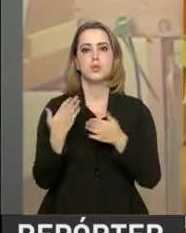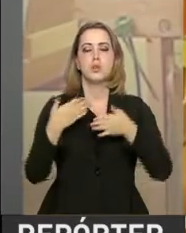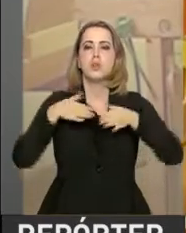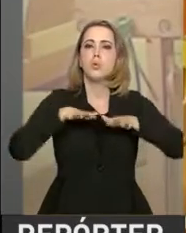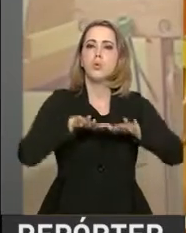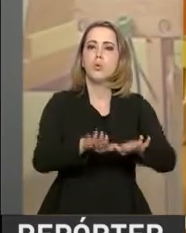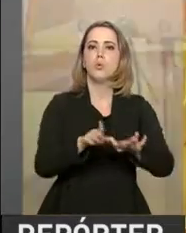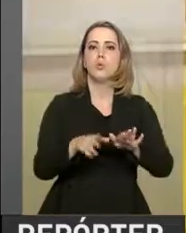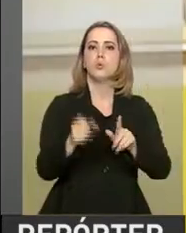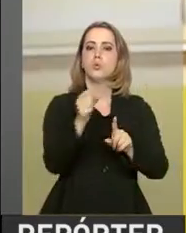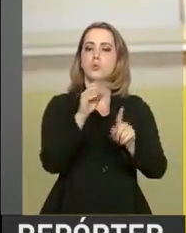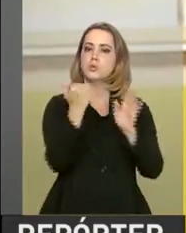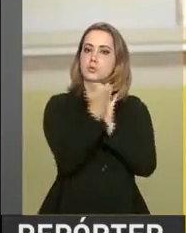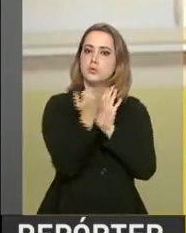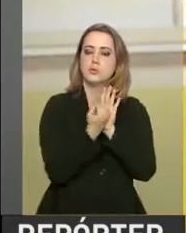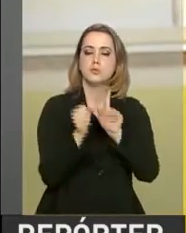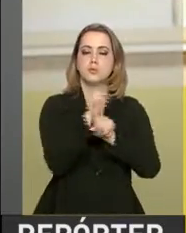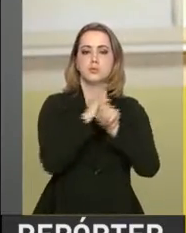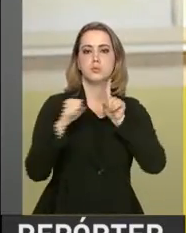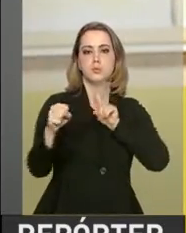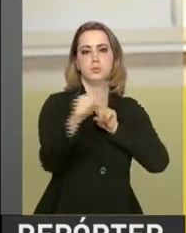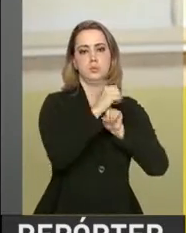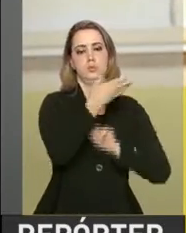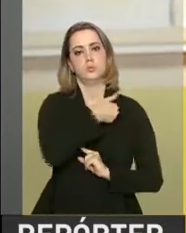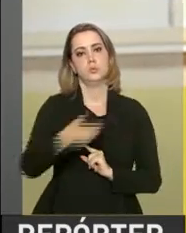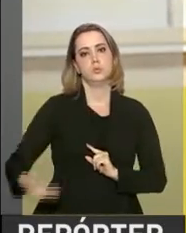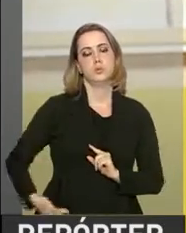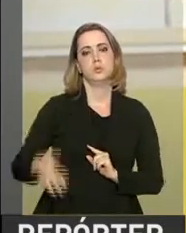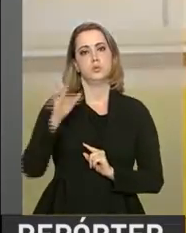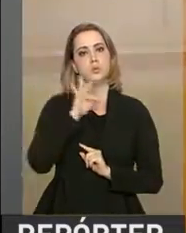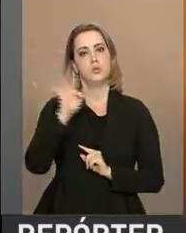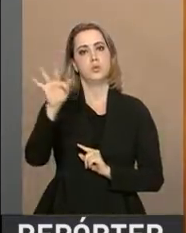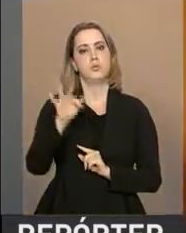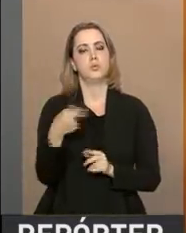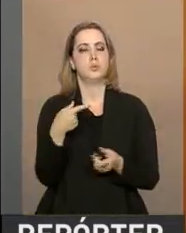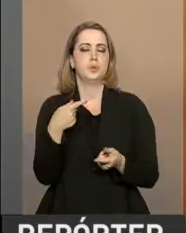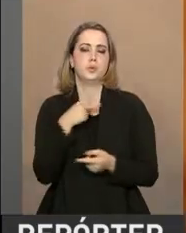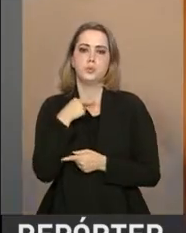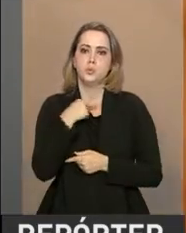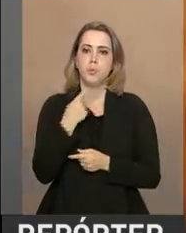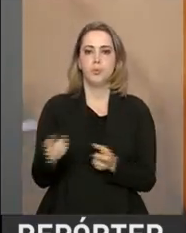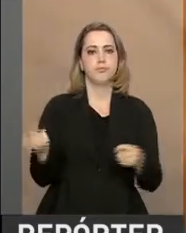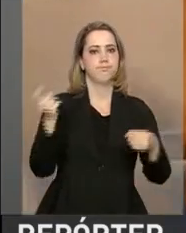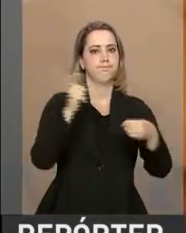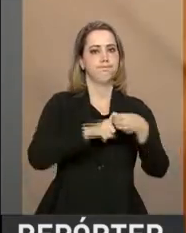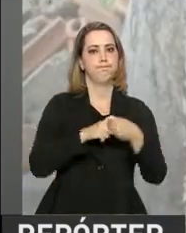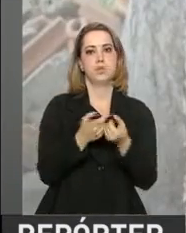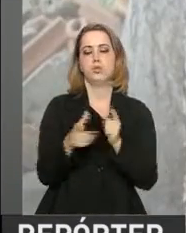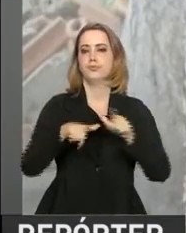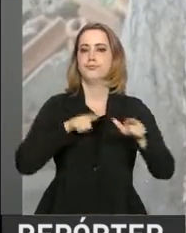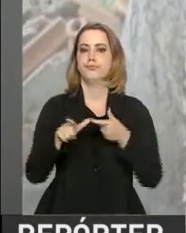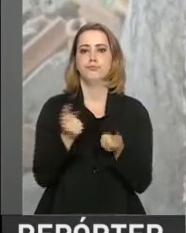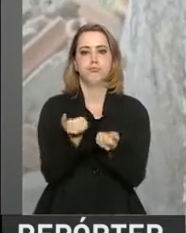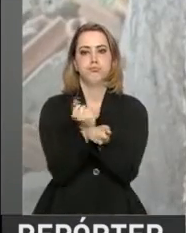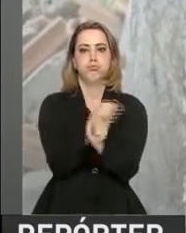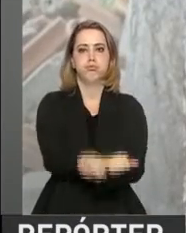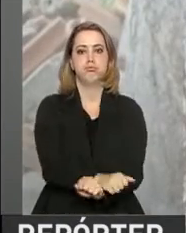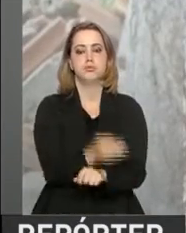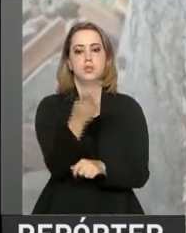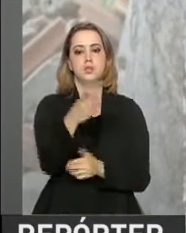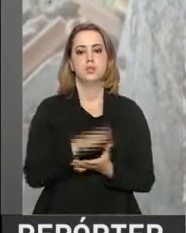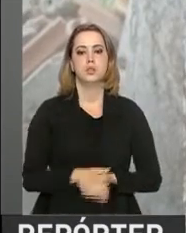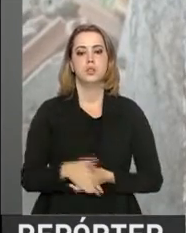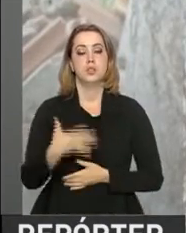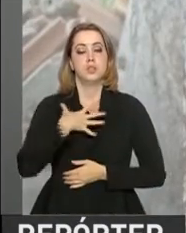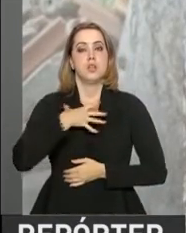em projetos sociais do governo federal. Tudo para que não voltem mais à condição de trabalho degradante. Eu chego a respirar